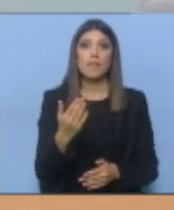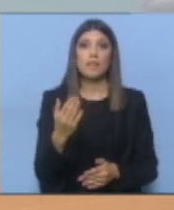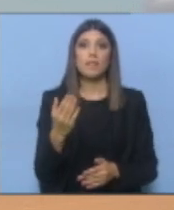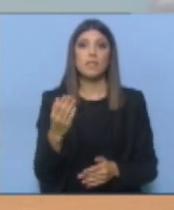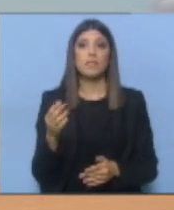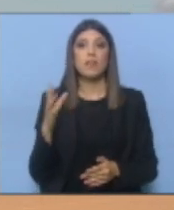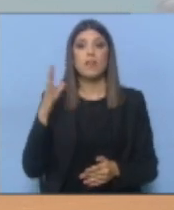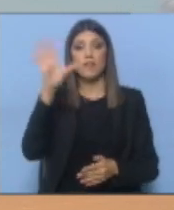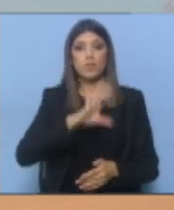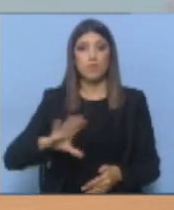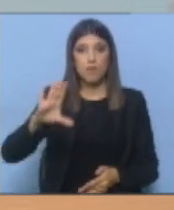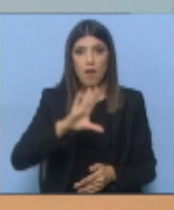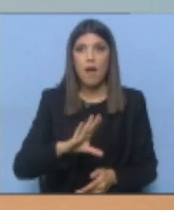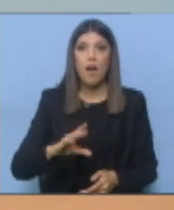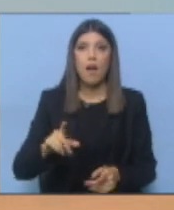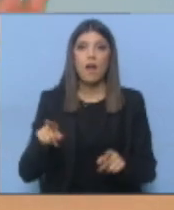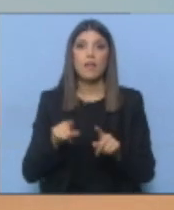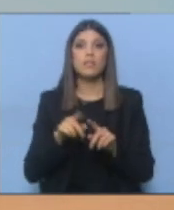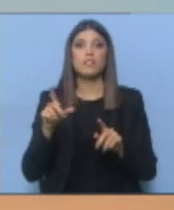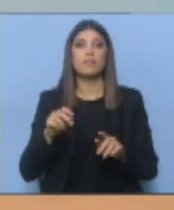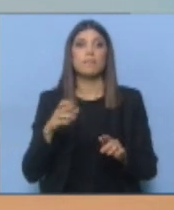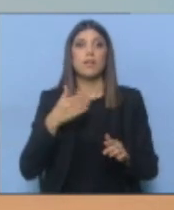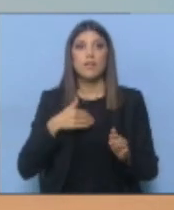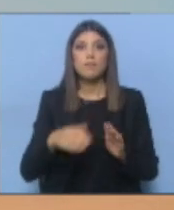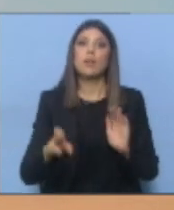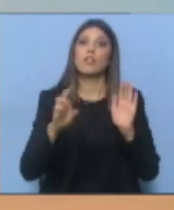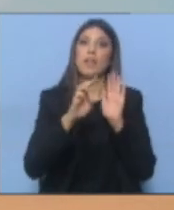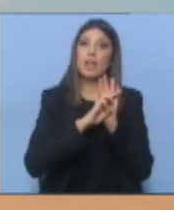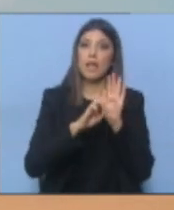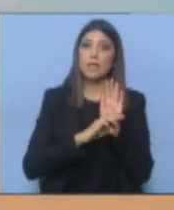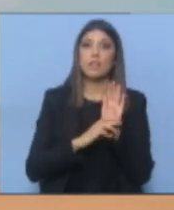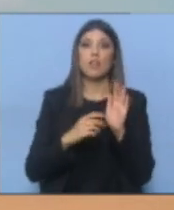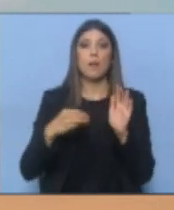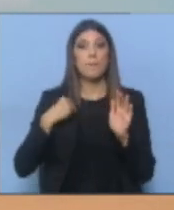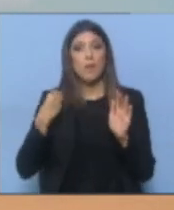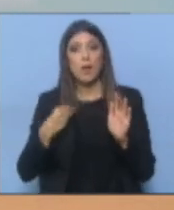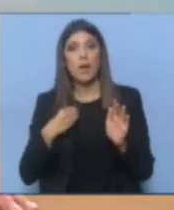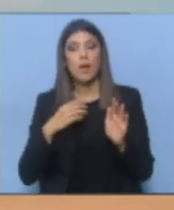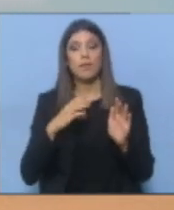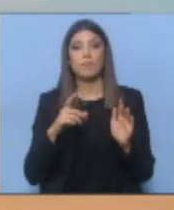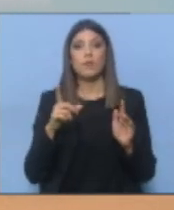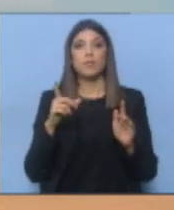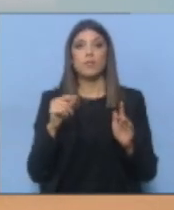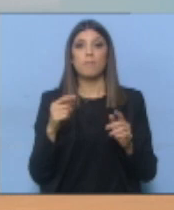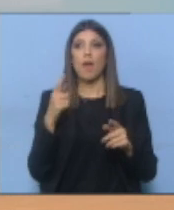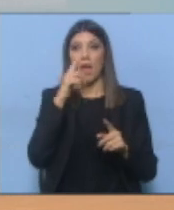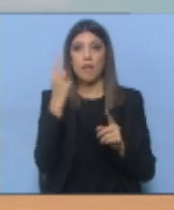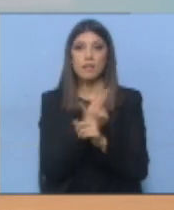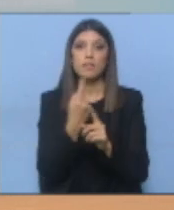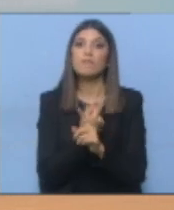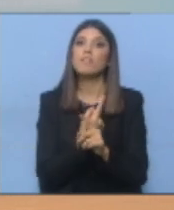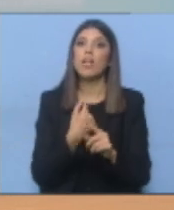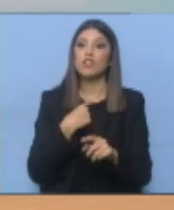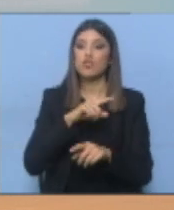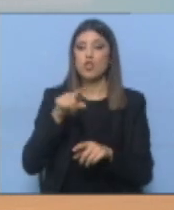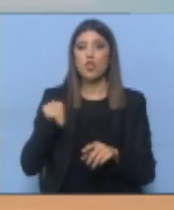e esta atividade do lançamento do relatório CARES, o lançamento dos cadernos do Nós, as atividades que são dinamizadas a nível da Diocese